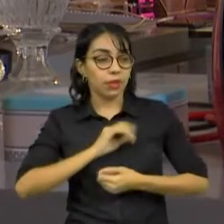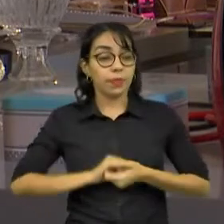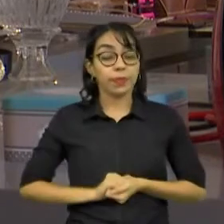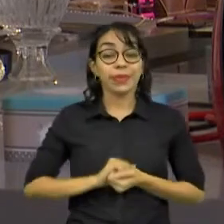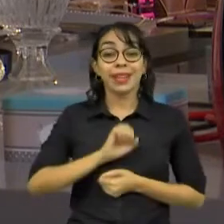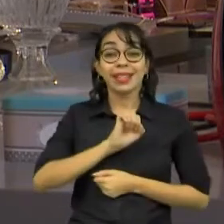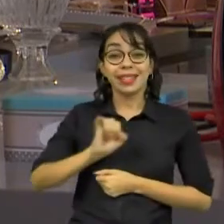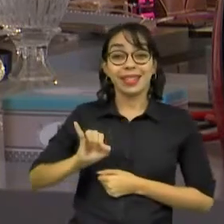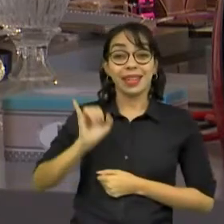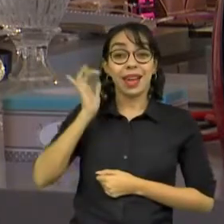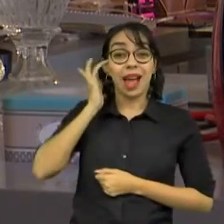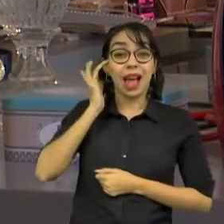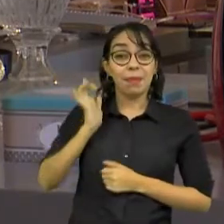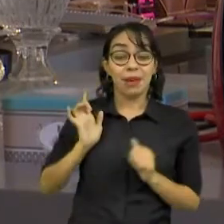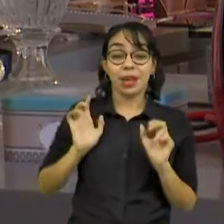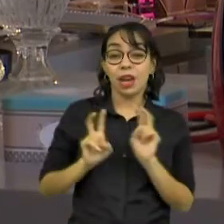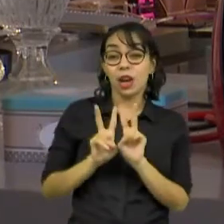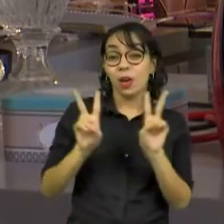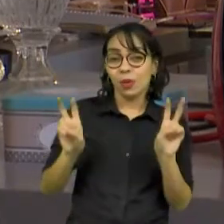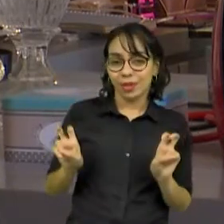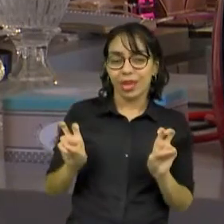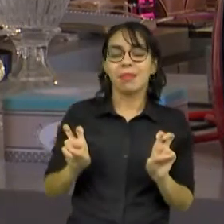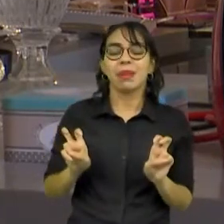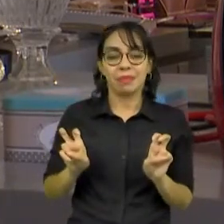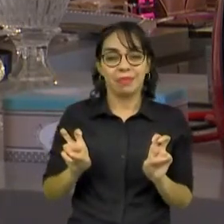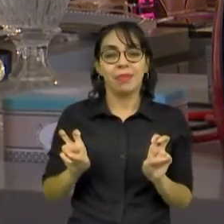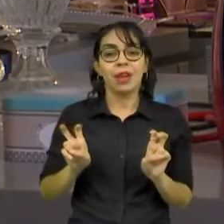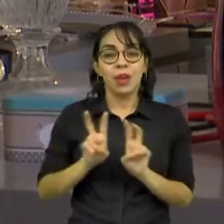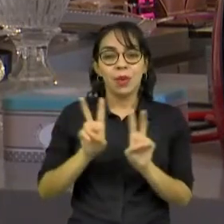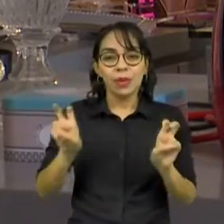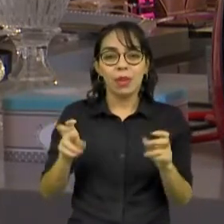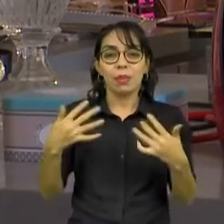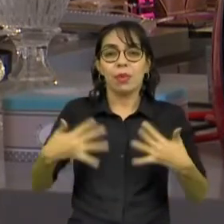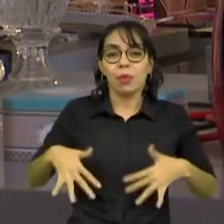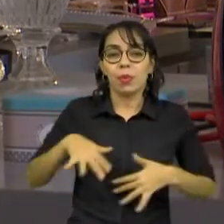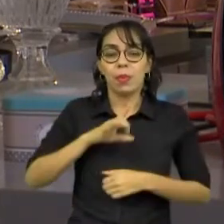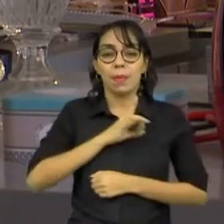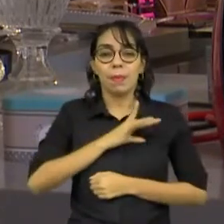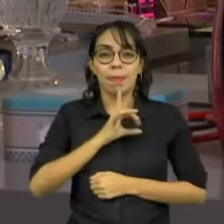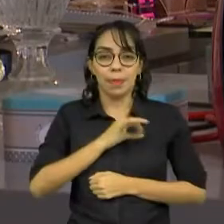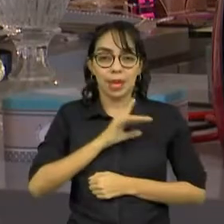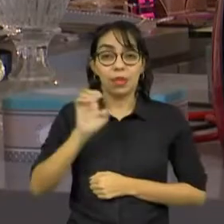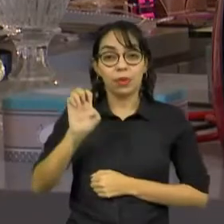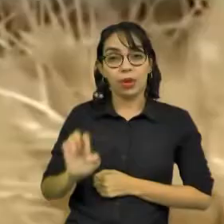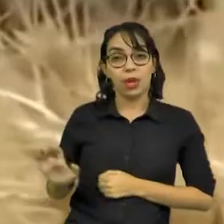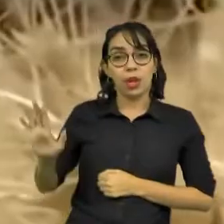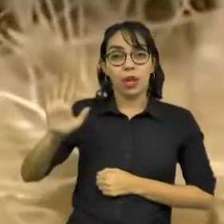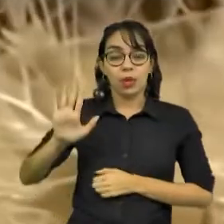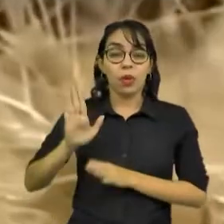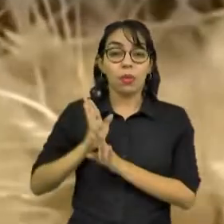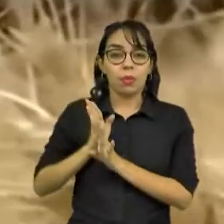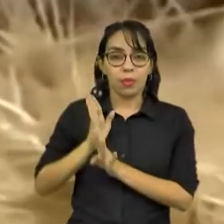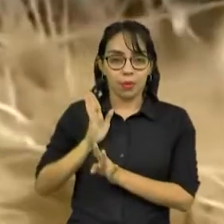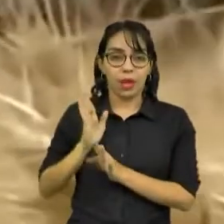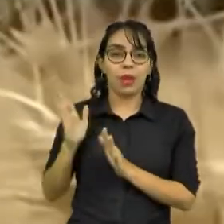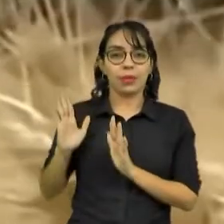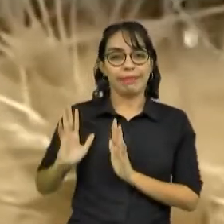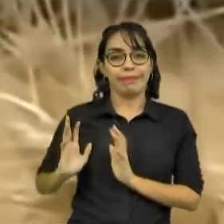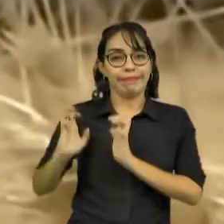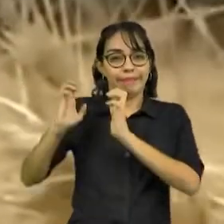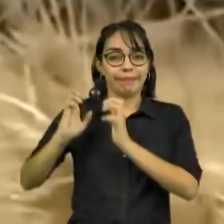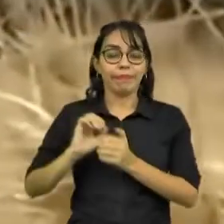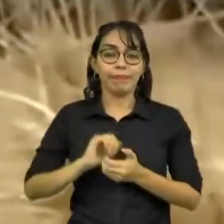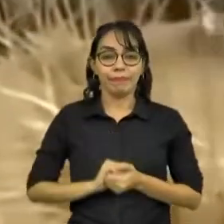assim eu temo que está lançada a semente de anos muito tensos na Europa e no mundo aqui pela frente. Além do impacto da inflação